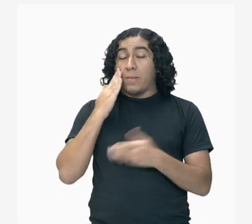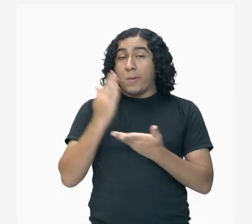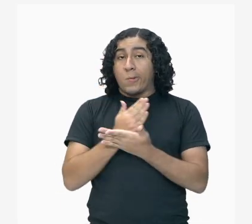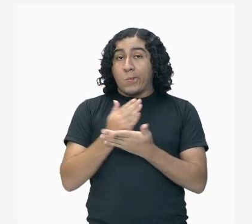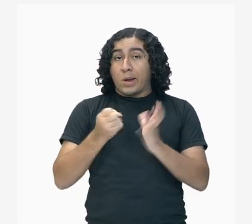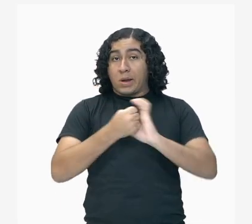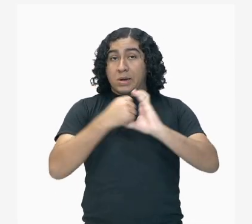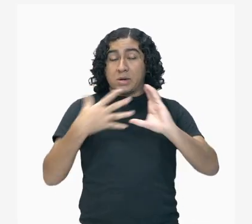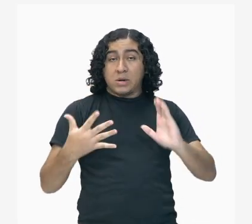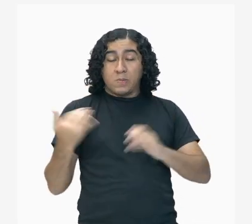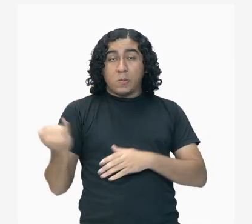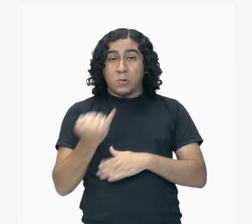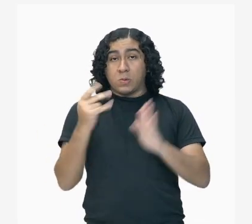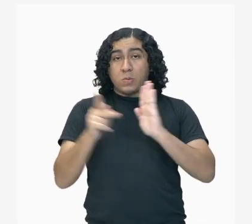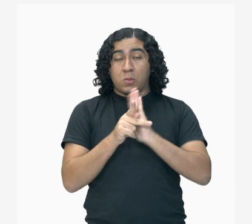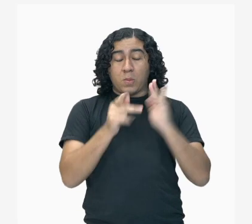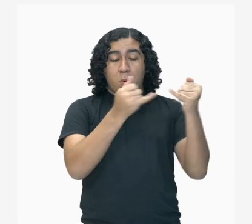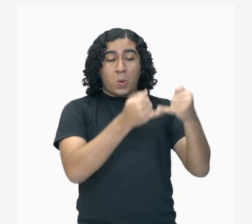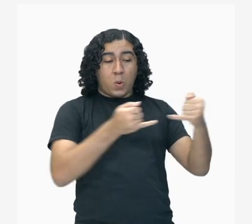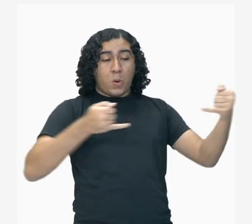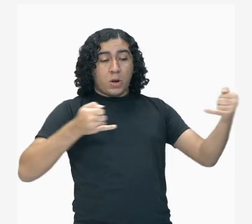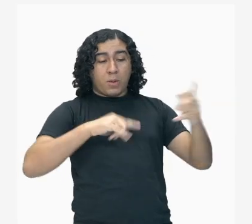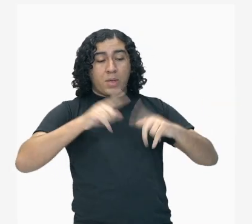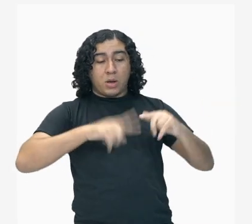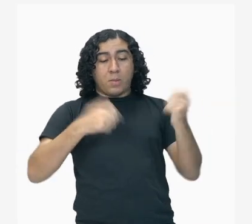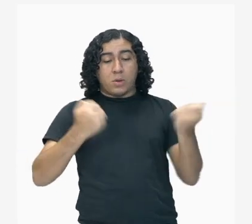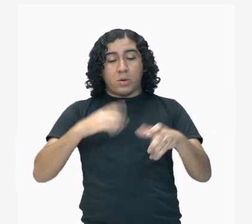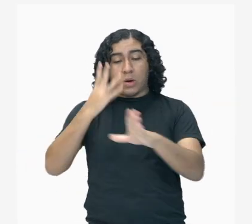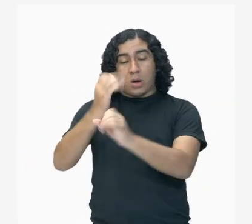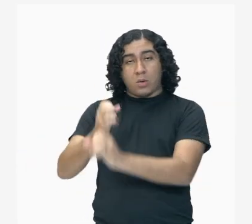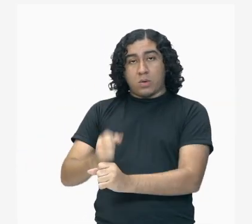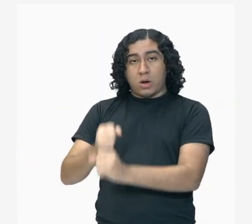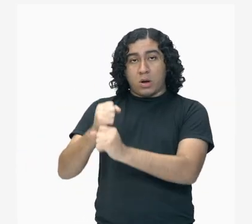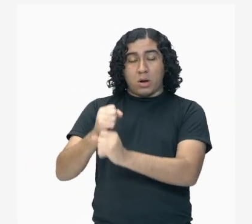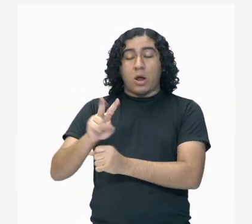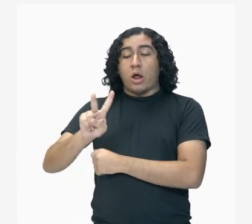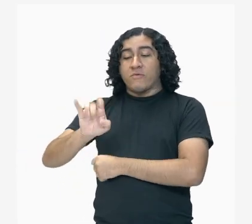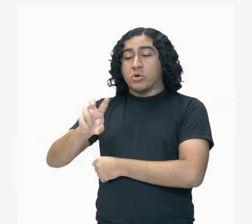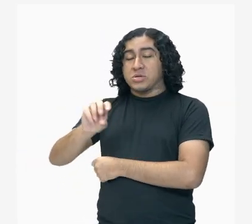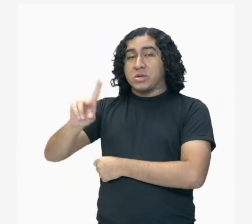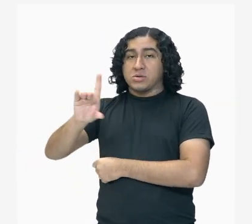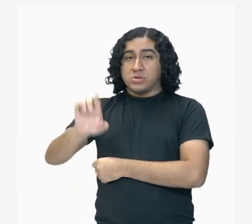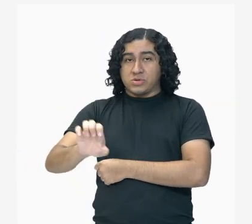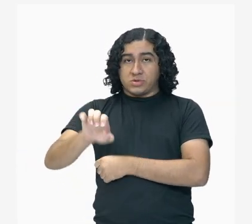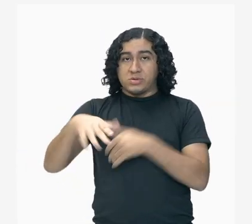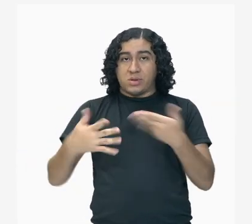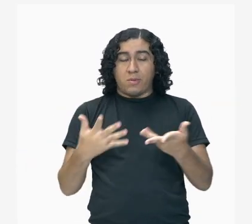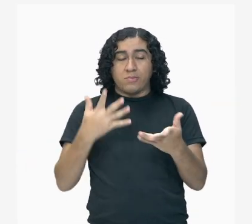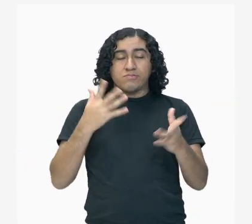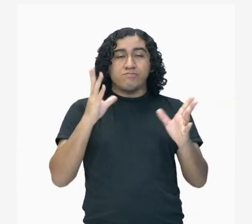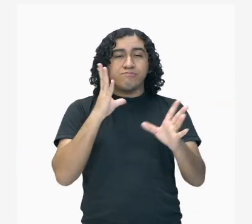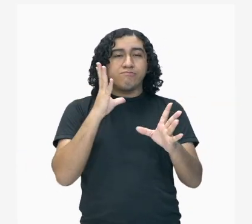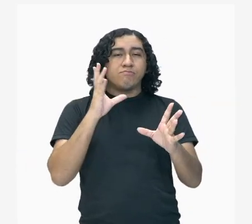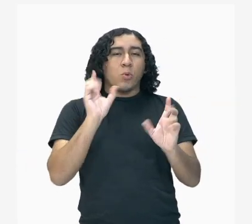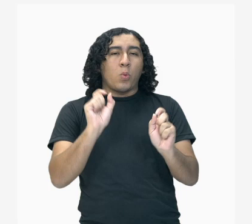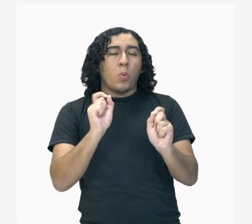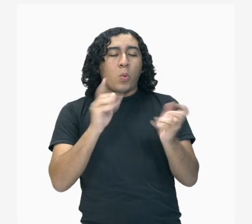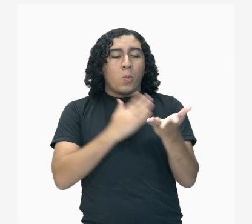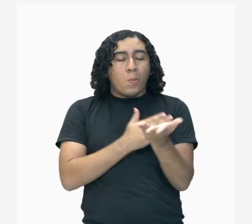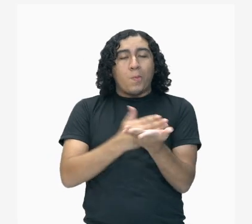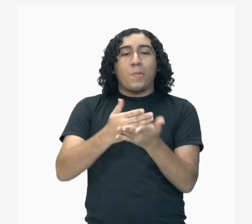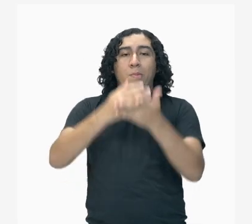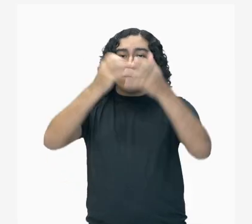importantes das cordas para que eu possa calcular a velocidade Então nós vamos comear definindo o que que é a